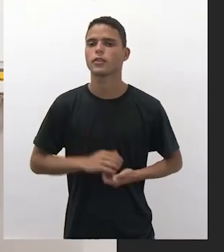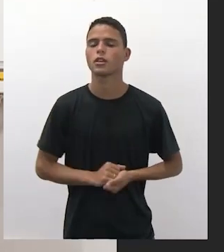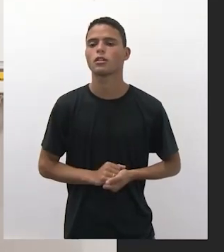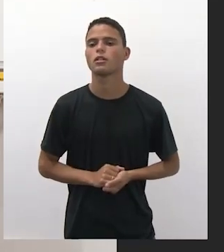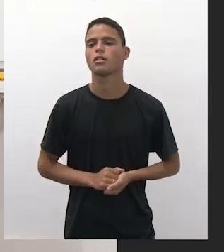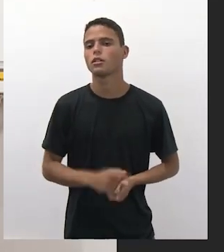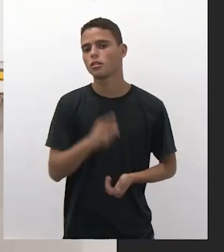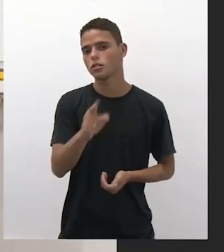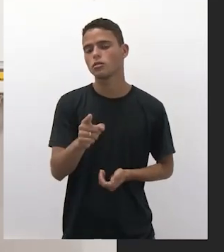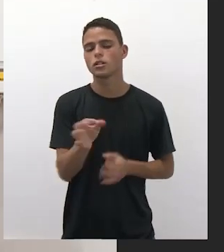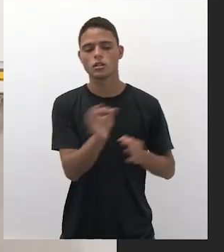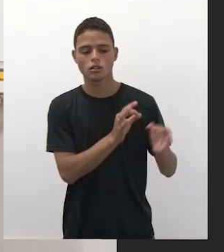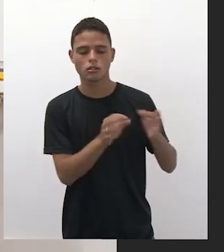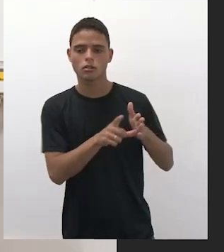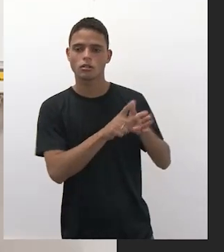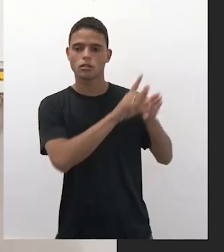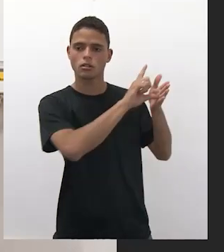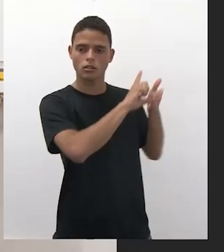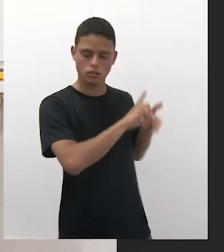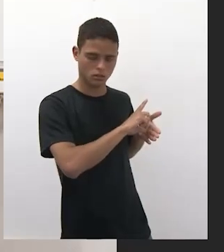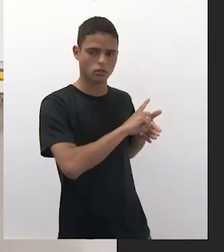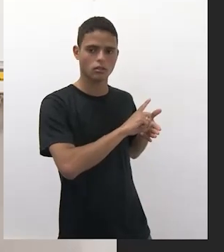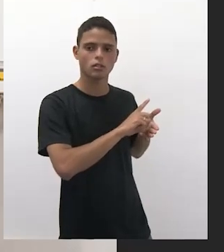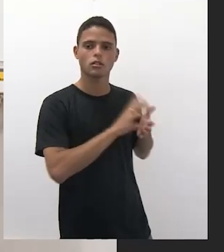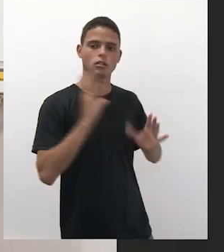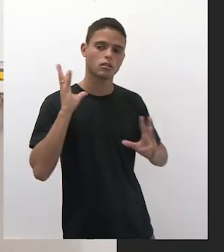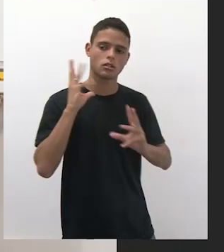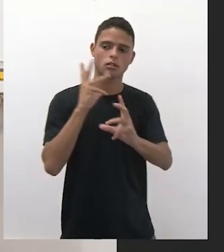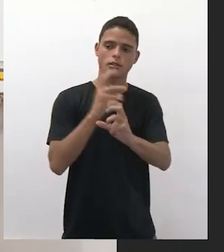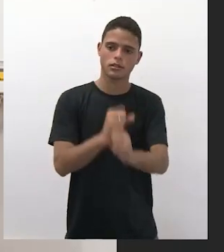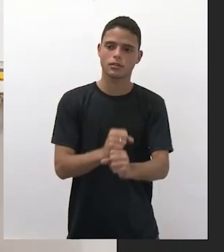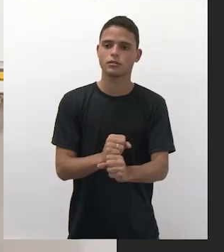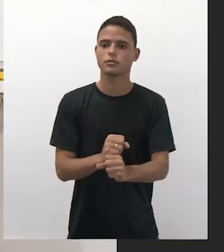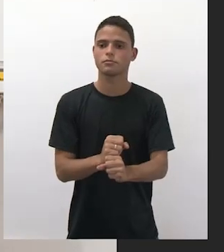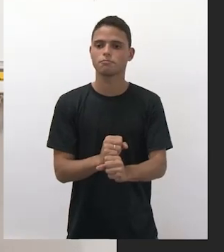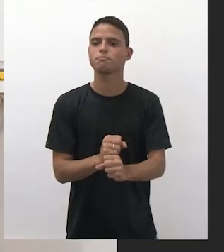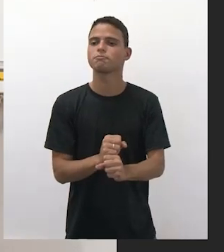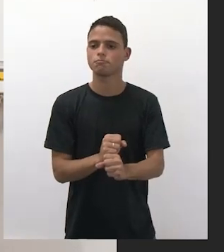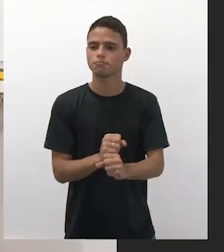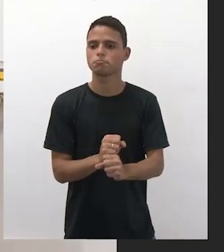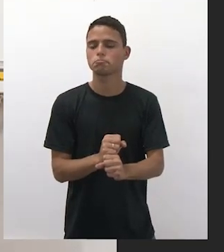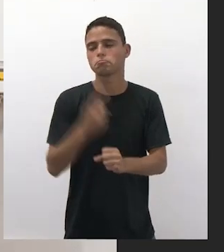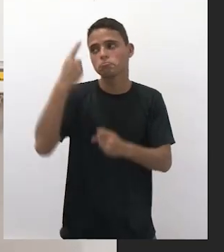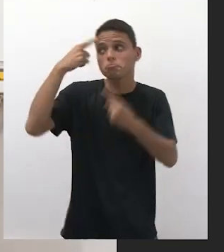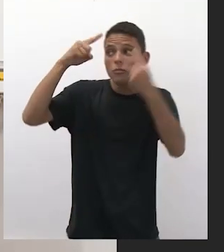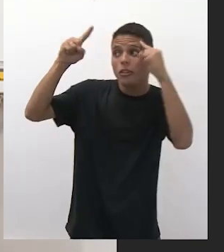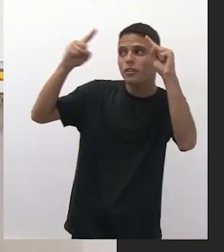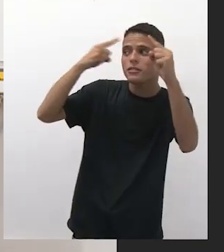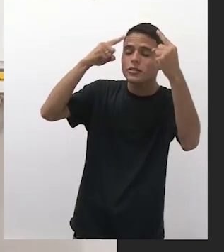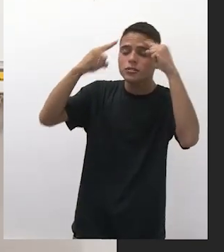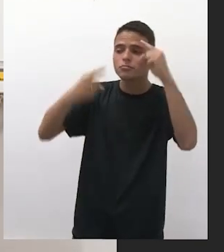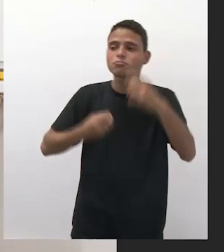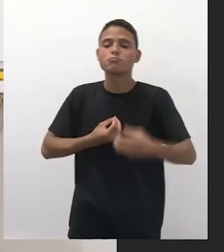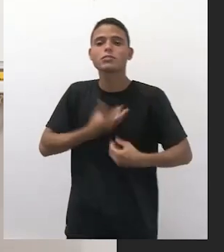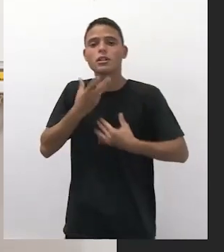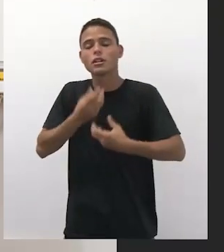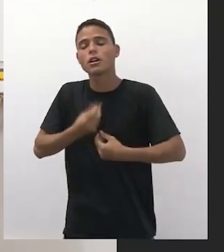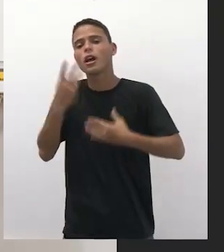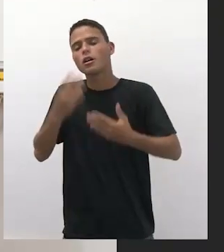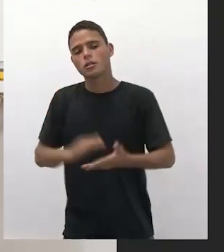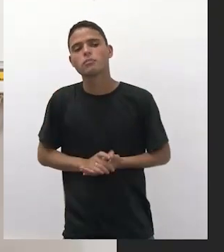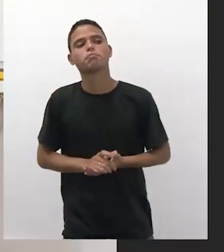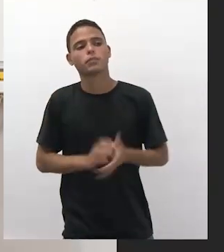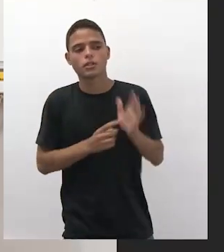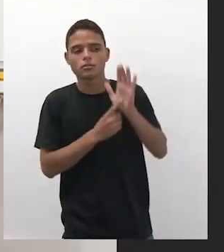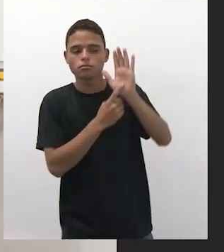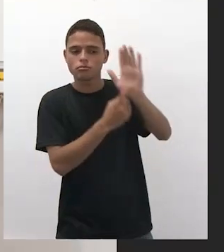faz ali uma prévia, uma sensibilização com eles, né? Vai muito da criatividade, mas joga um pouco para eles